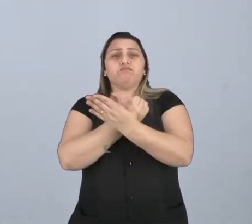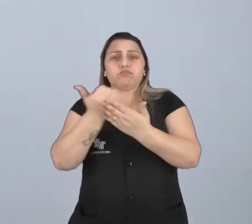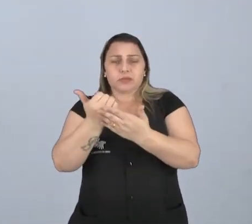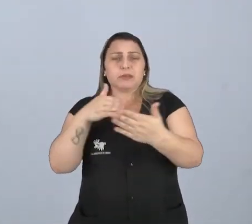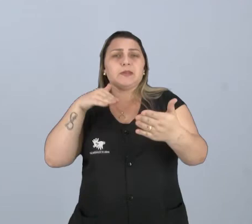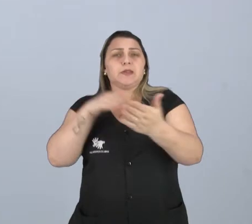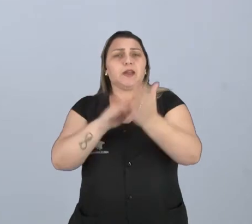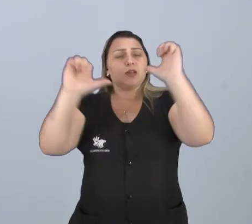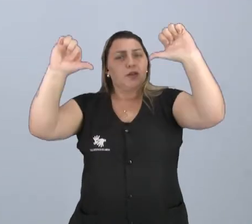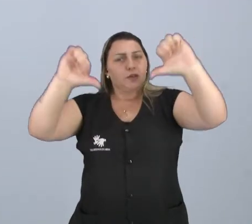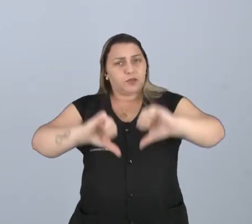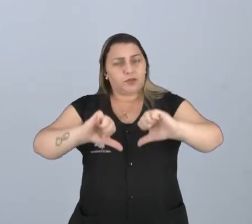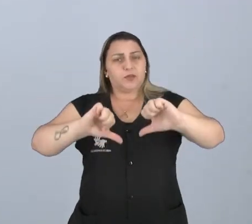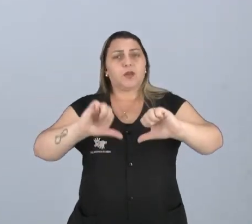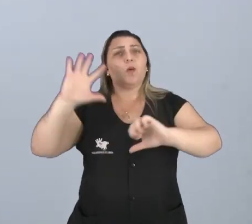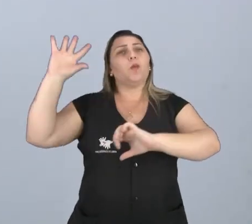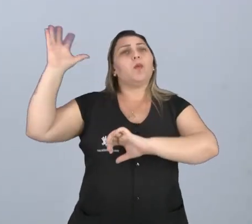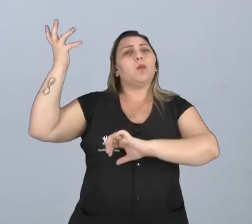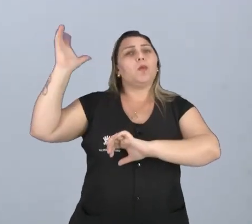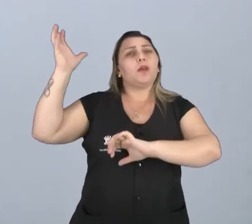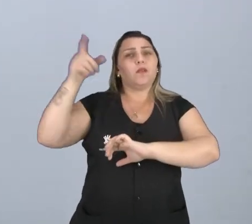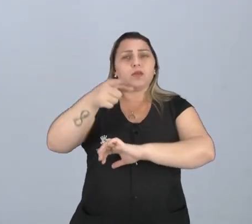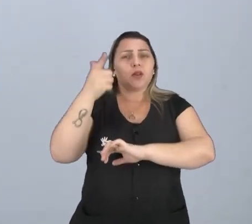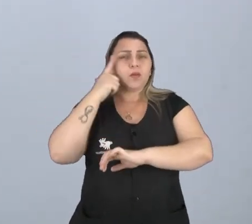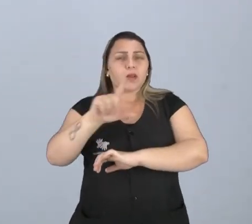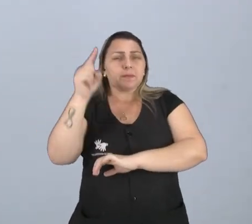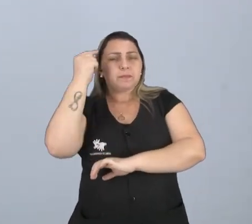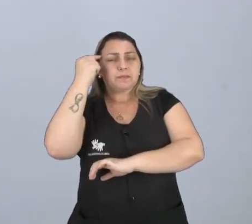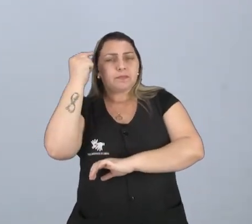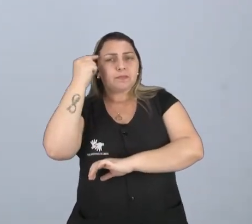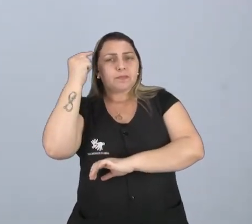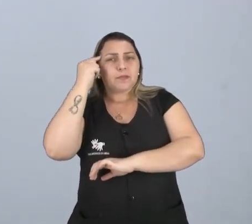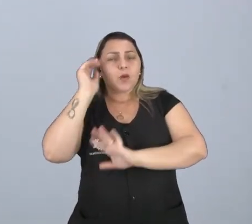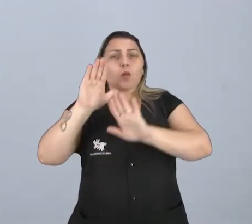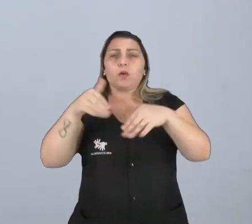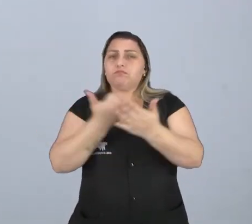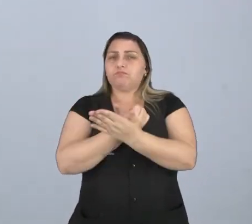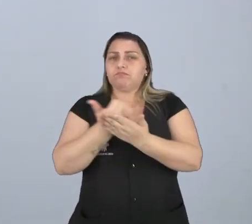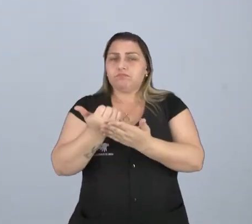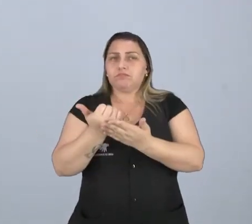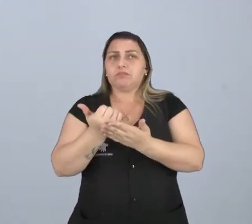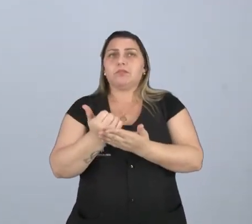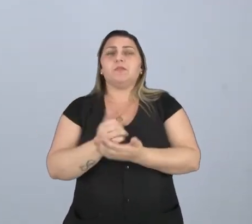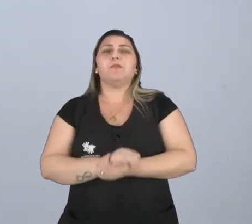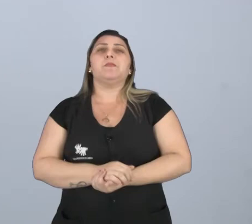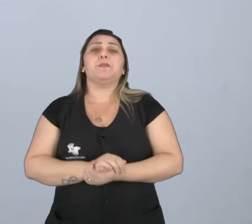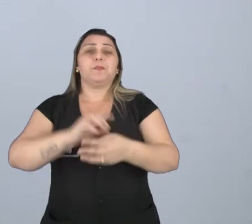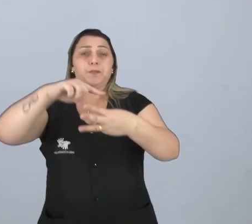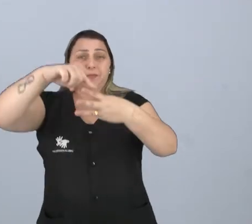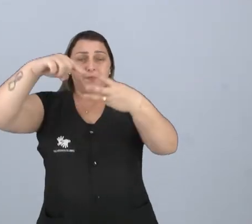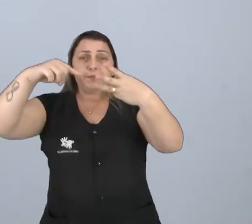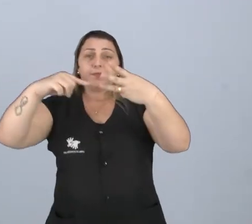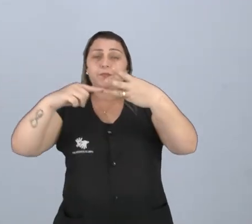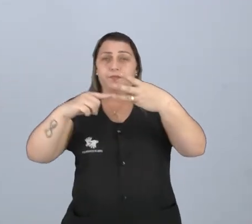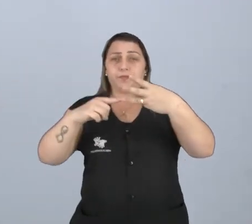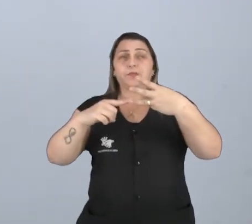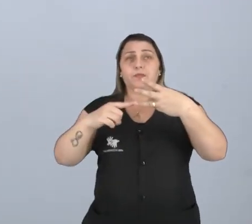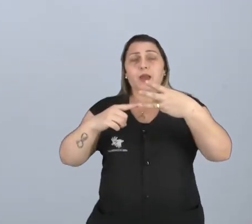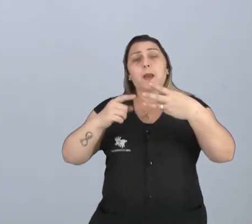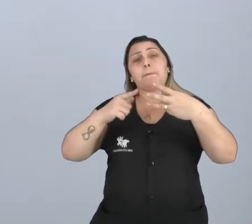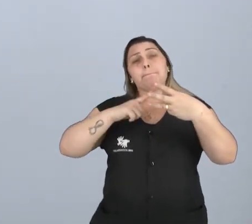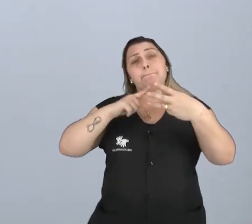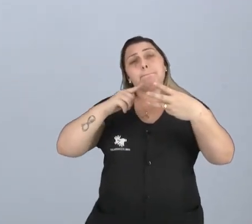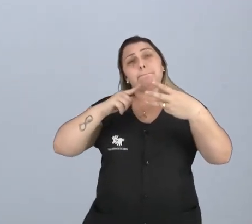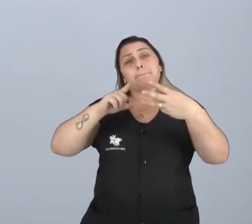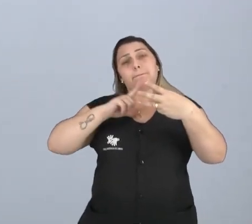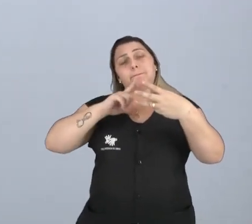impactam negativamente, né, o clima. Vocês conseguem pensar que ações são essas? Eu coloquei para vocês 3, né, mas existem outras,